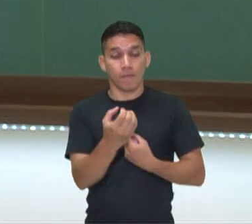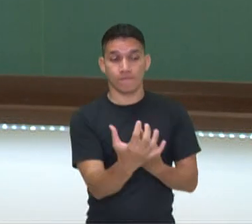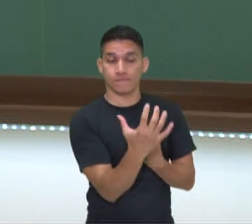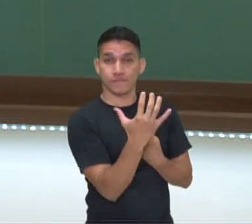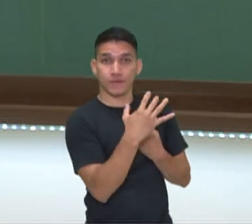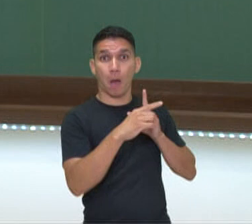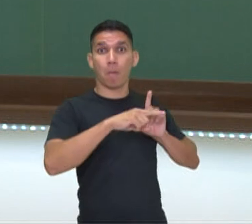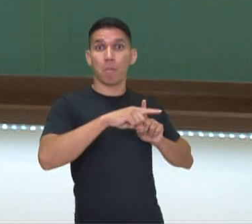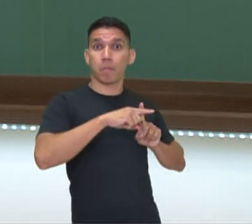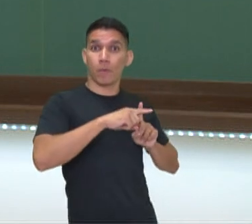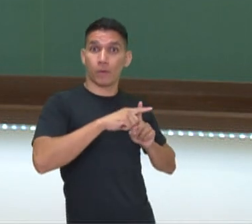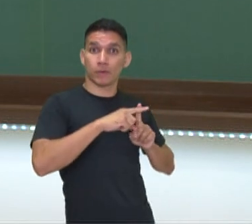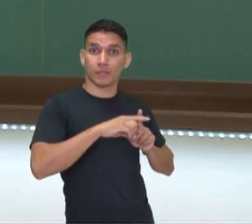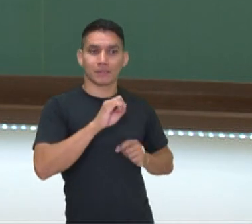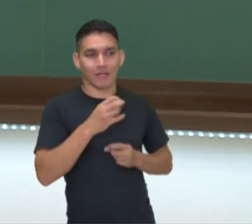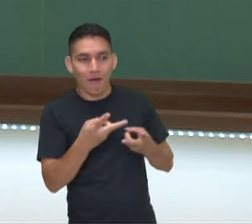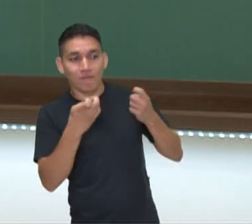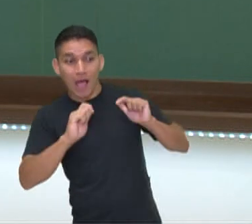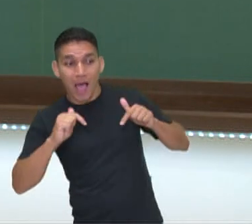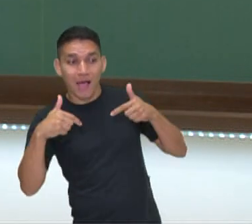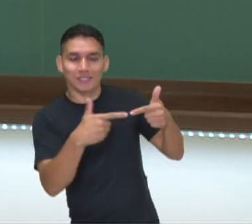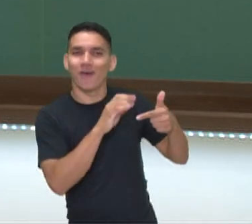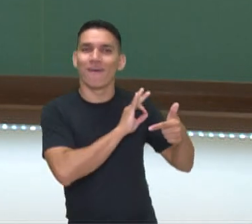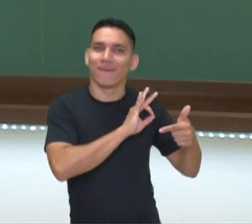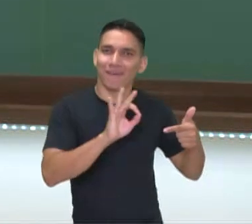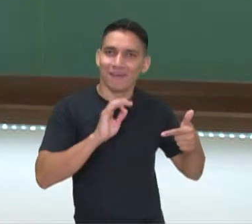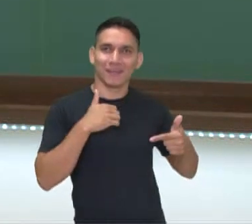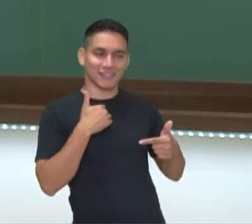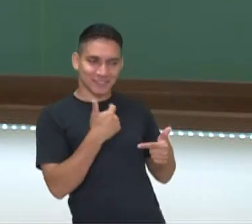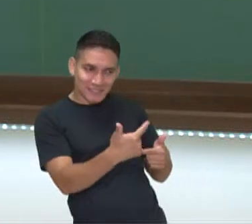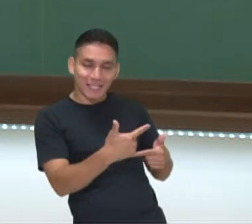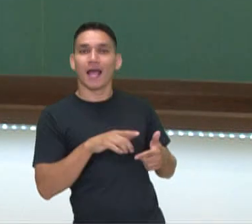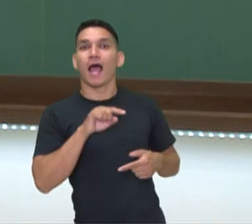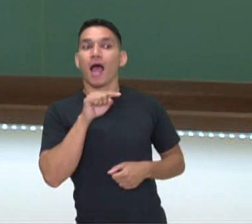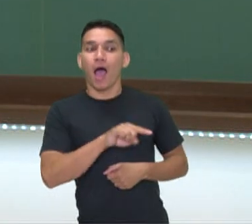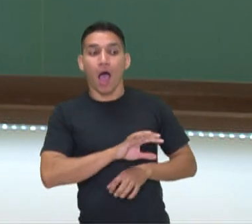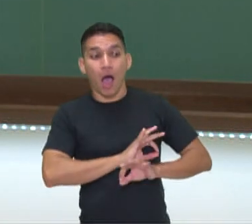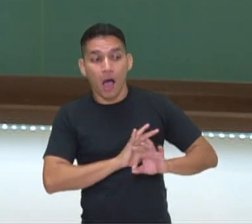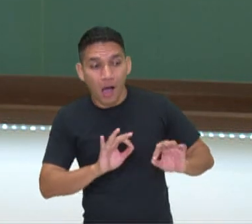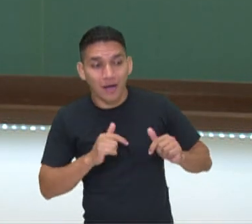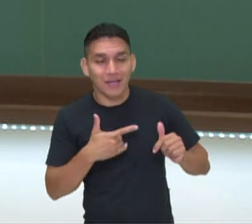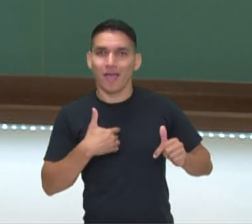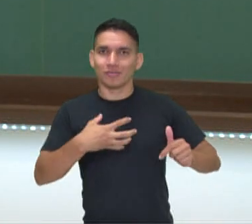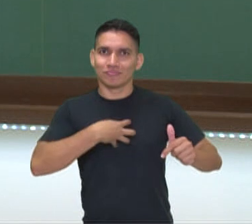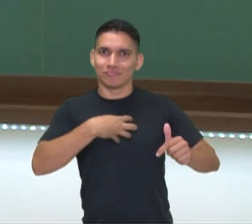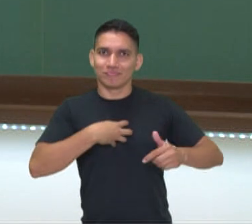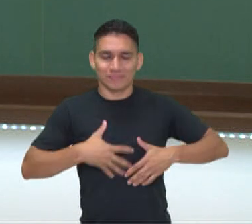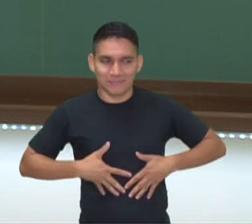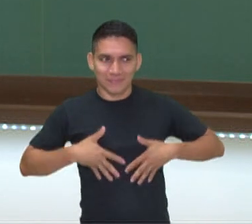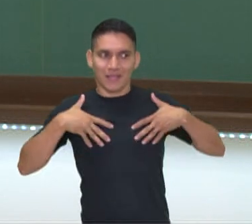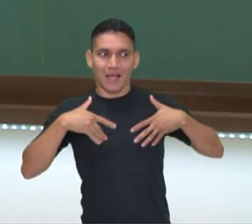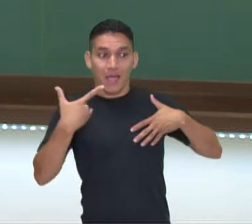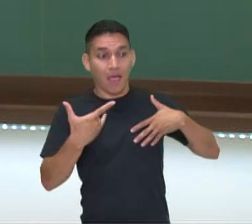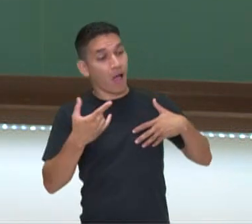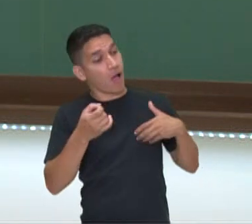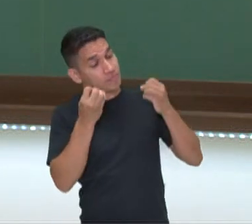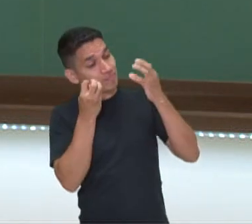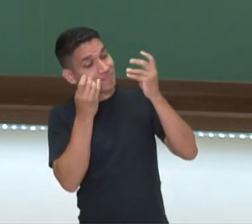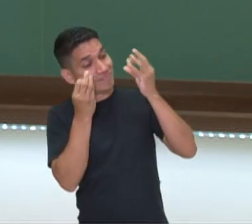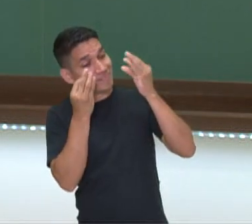positivamente, quando eu vejo uma ação bacana, uma ação que me causa ali alegria, isso me